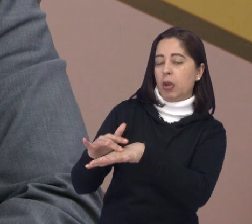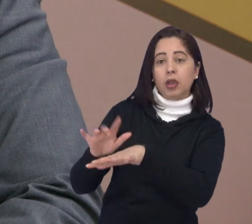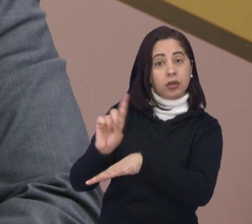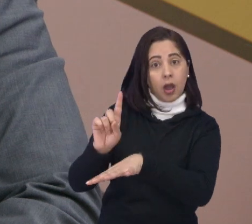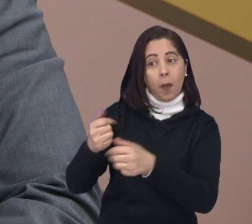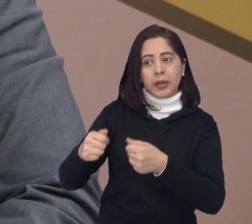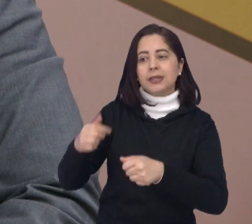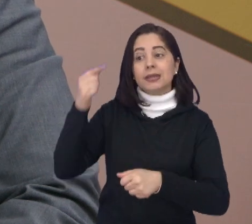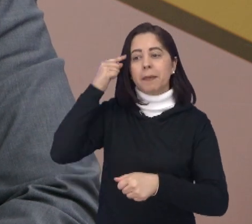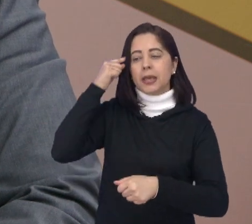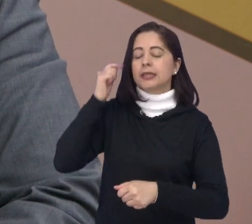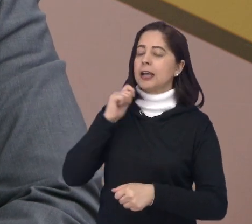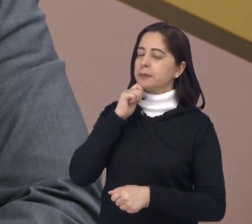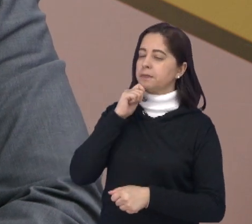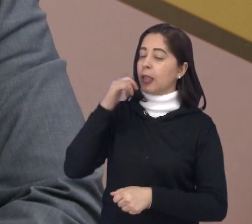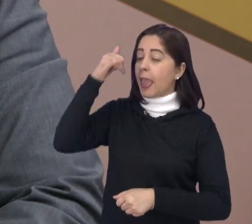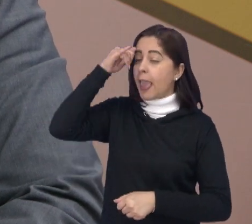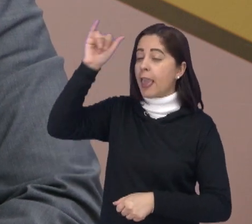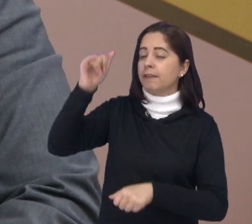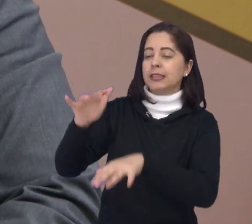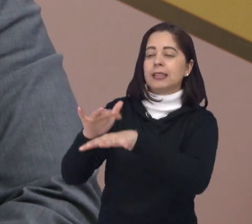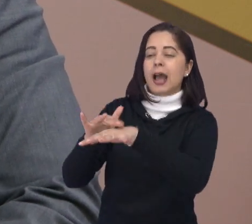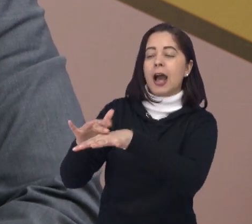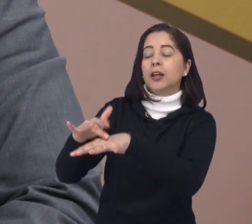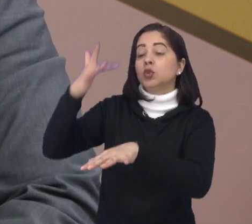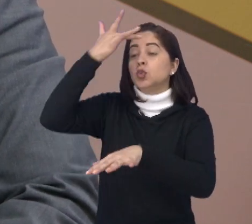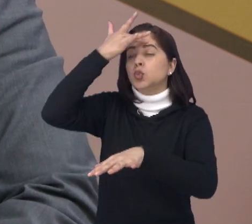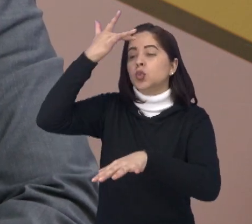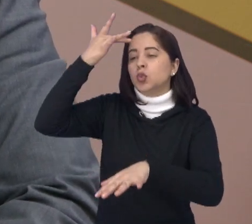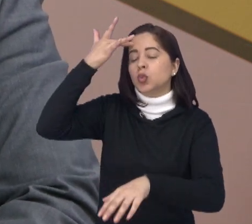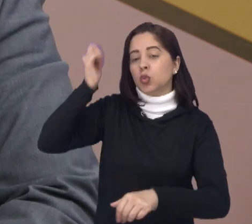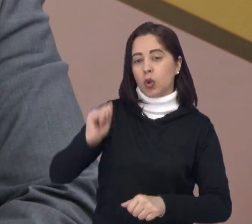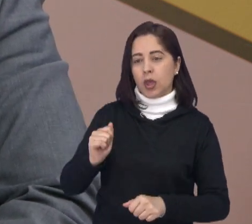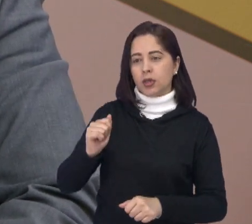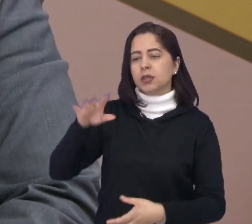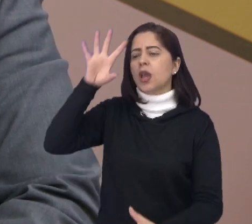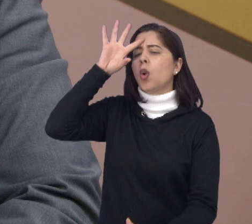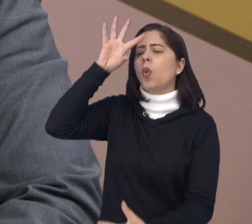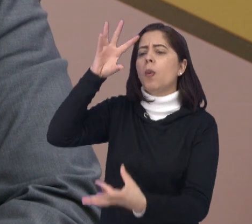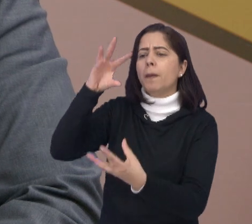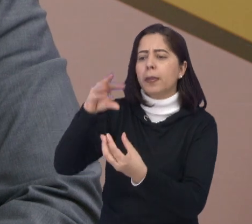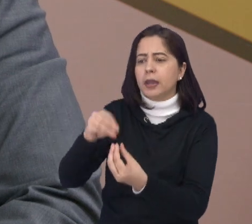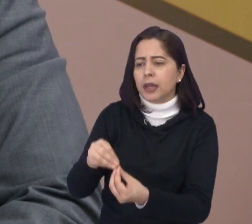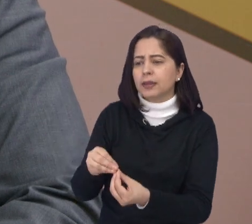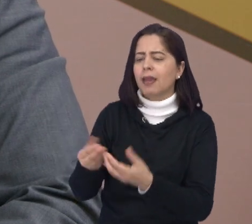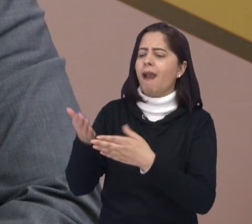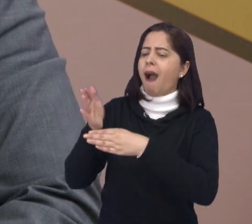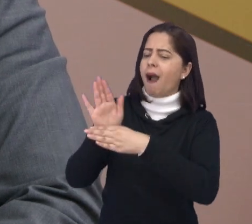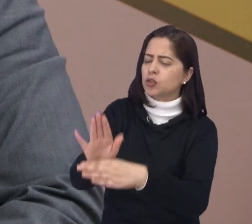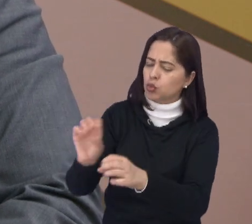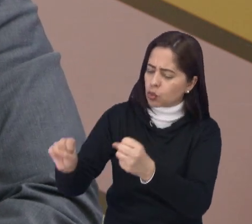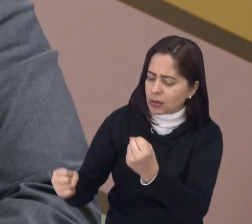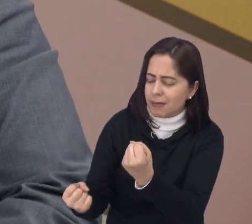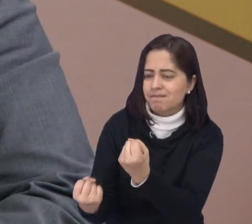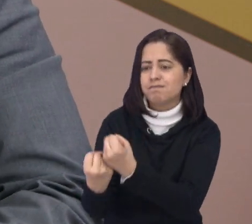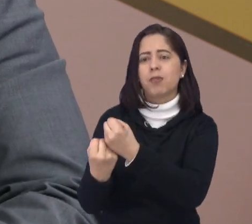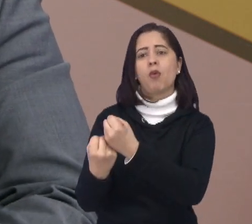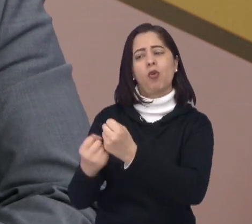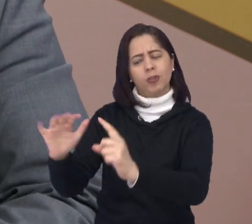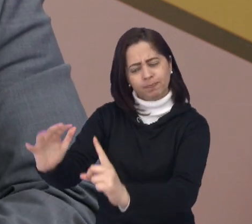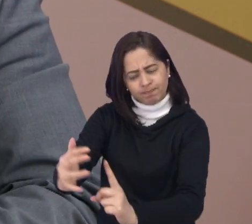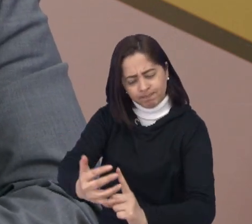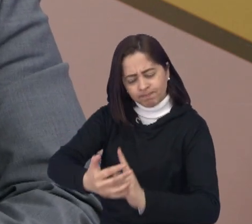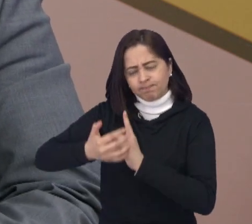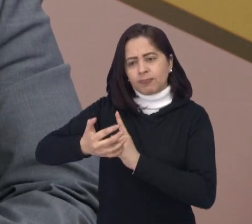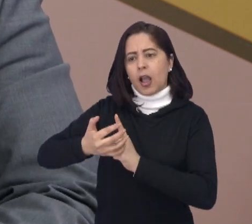tempo substancial dentro, né, da vida dessa pessoa, e entender, estender a mão para essa pessoa se entender que ela